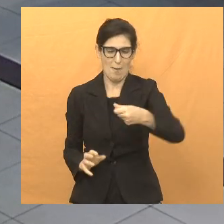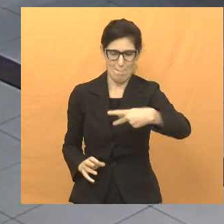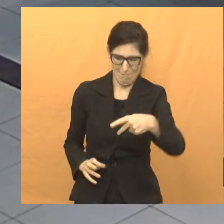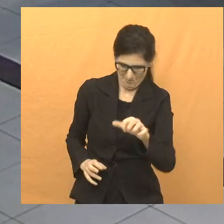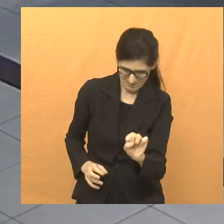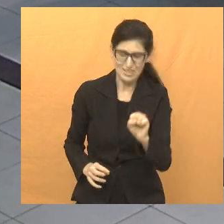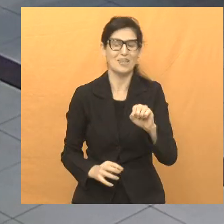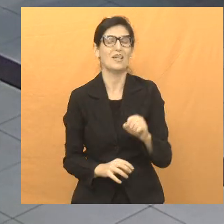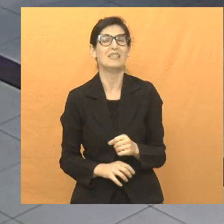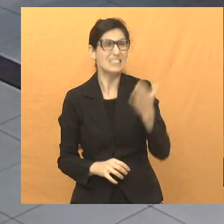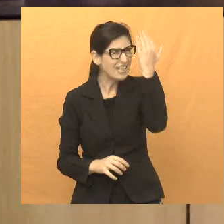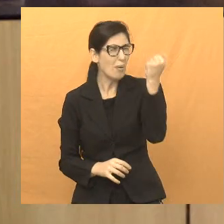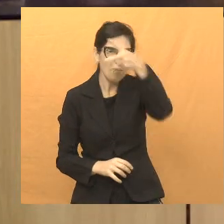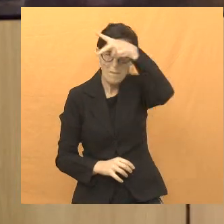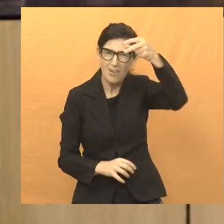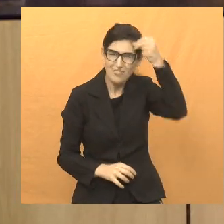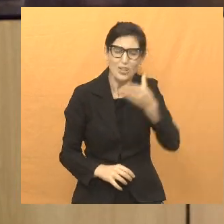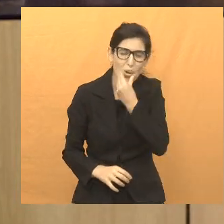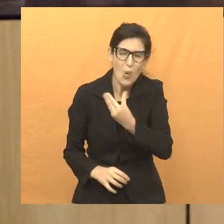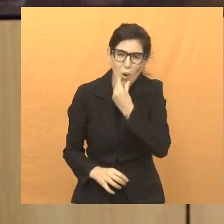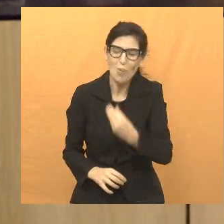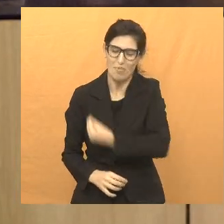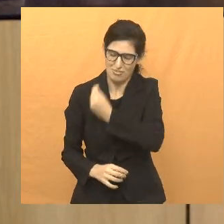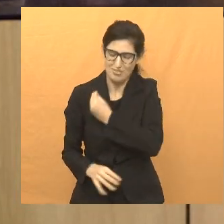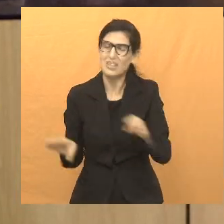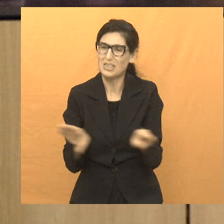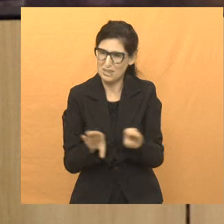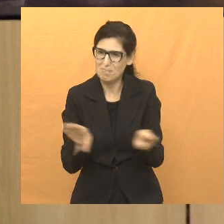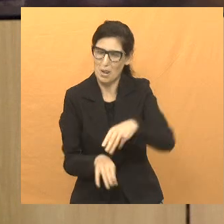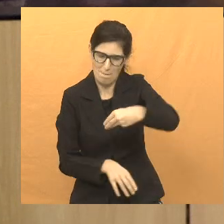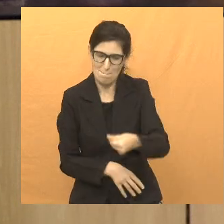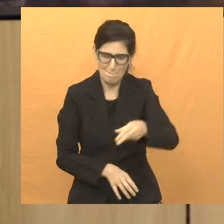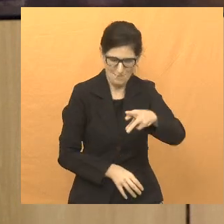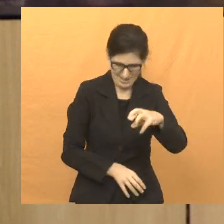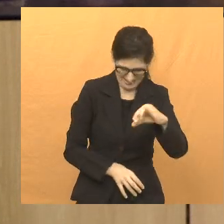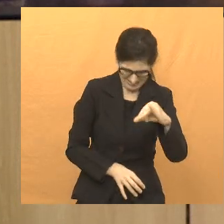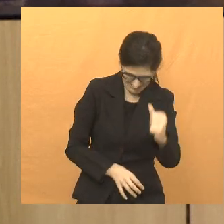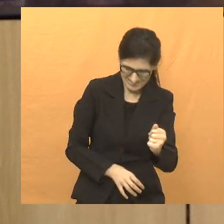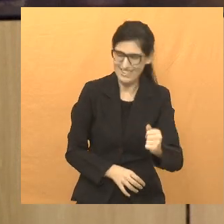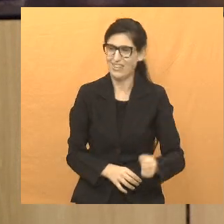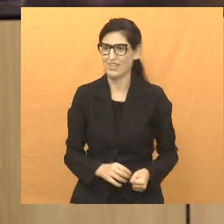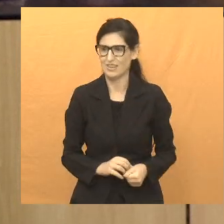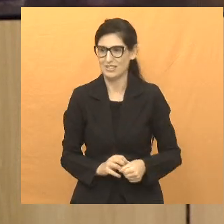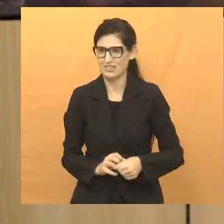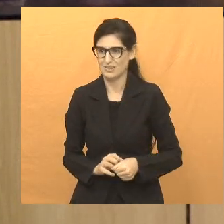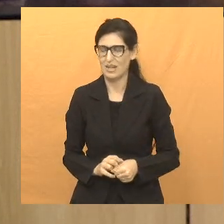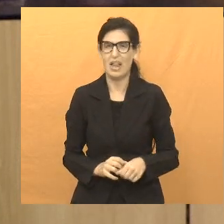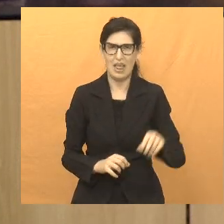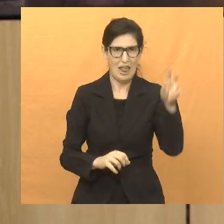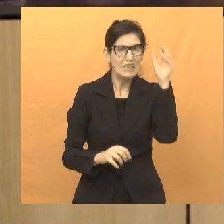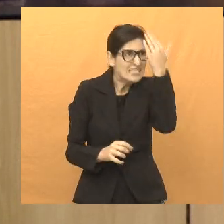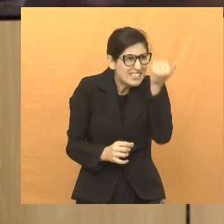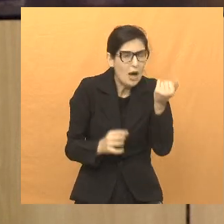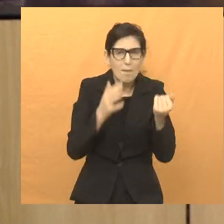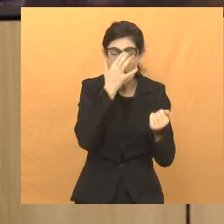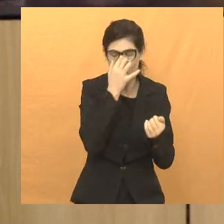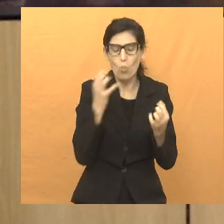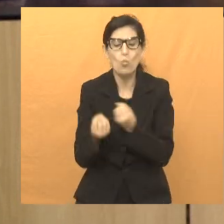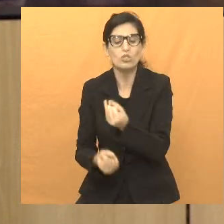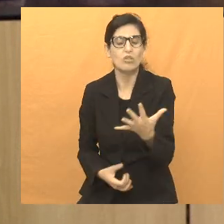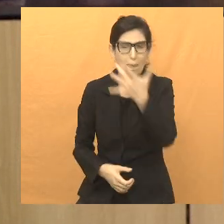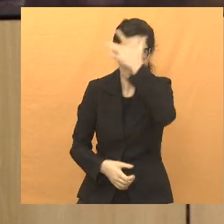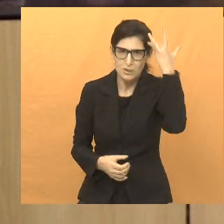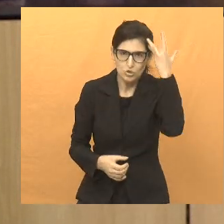presente, a doutora Márcia também. Então, a gente assistiu aquela população que podia estar trancada dentro de um sanatório, de um